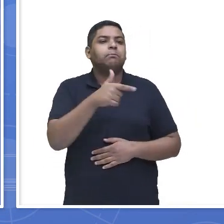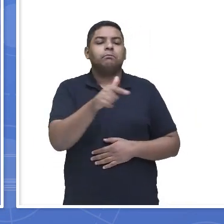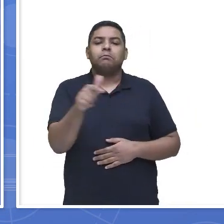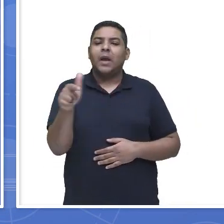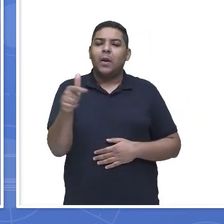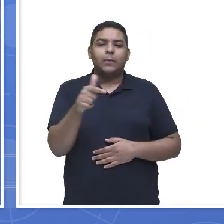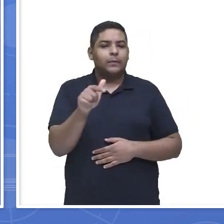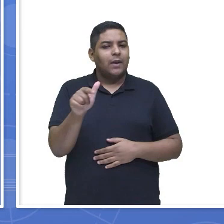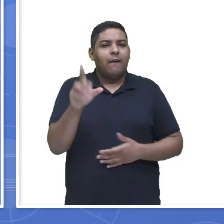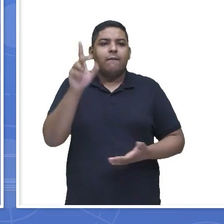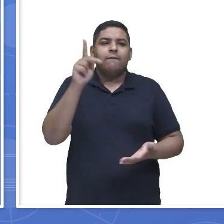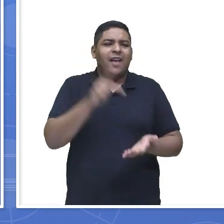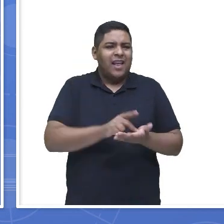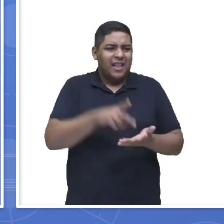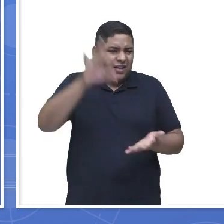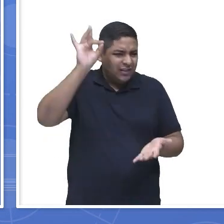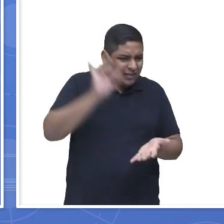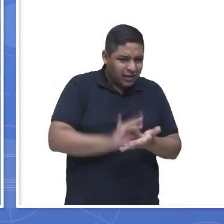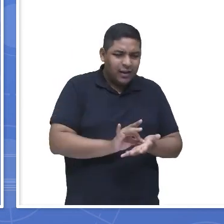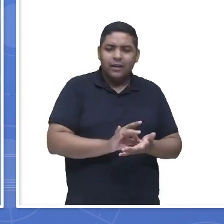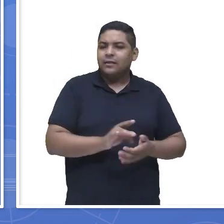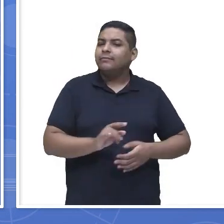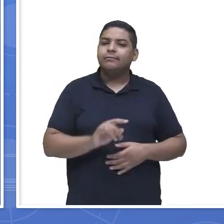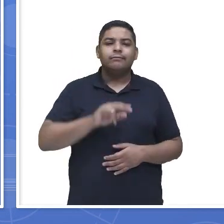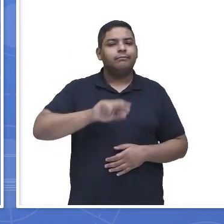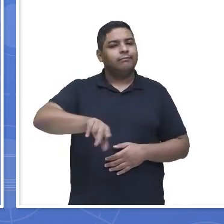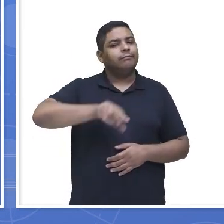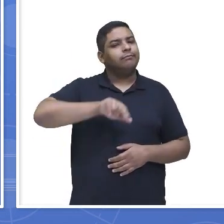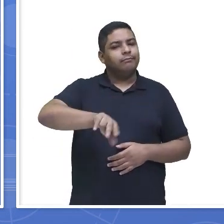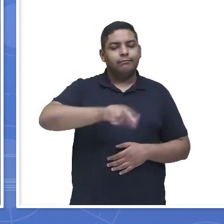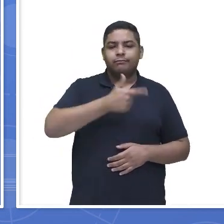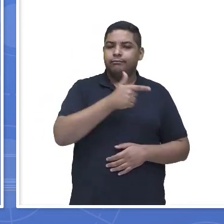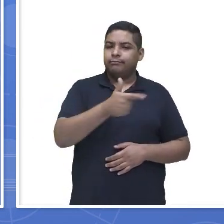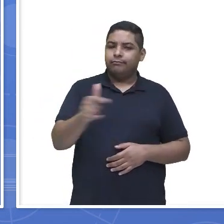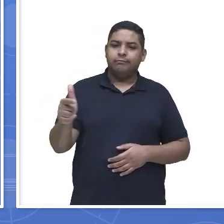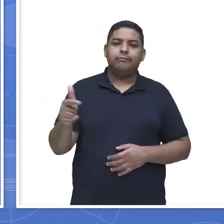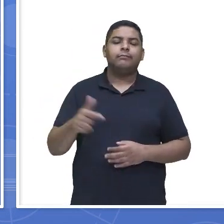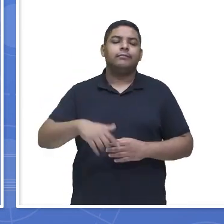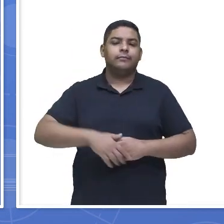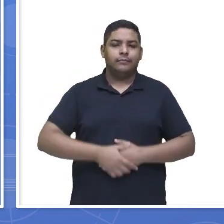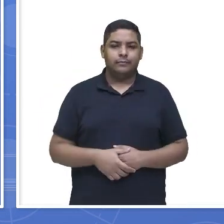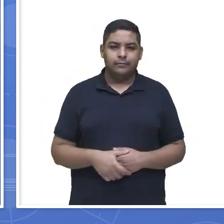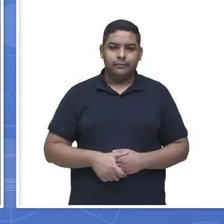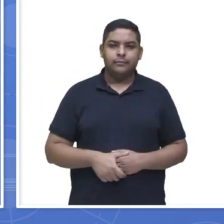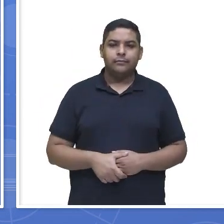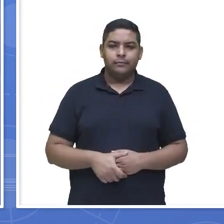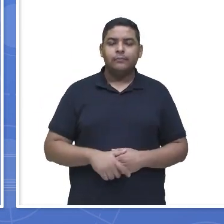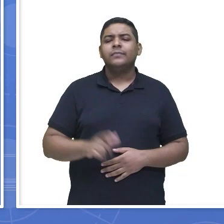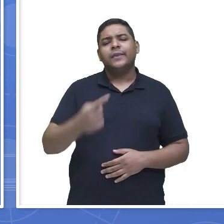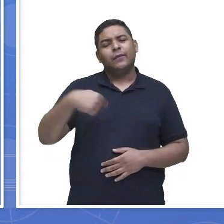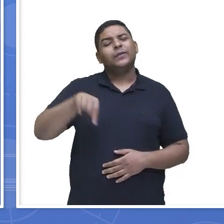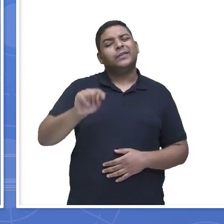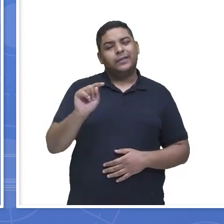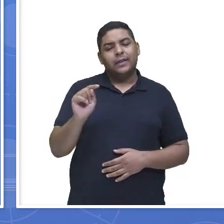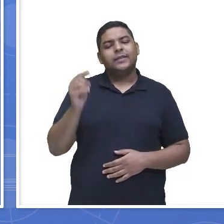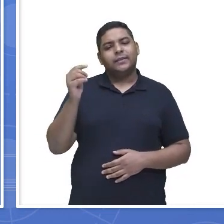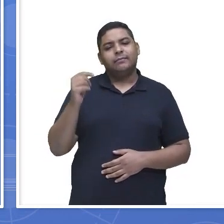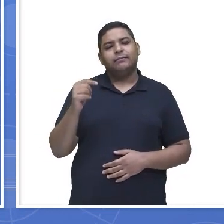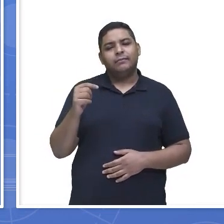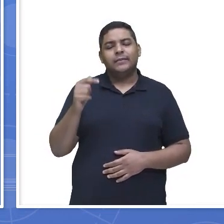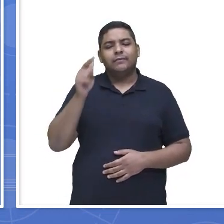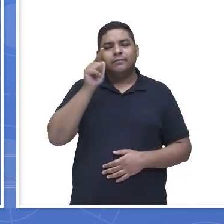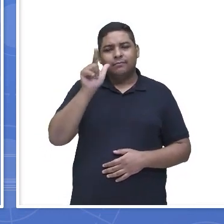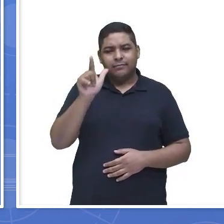inexistente, tá? Lembrando que o ceticismo não é algo novo. A gente pode dizer muitas vezes, vocês com certeza, segunda série,